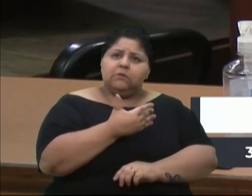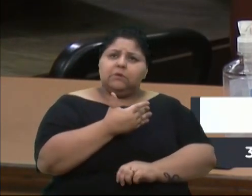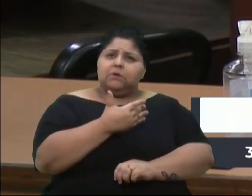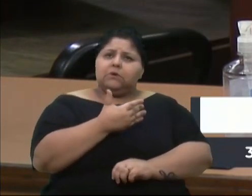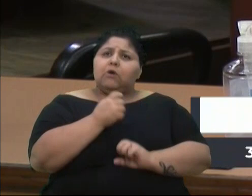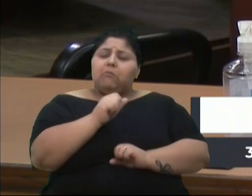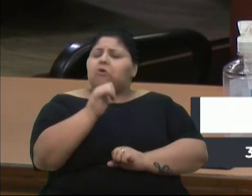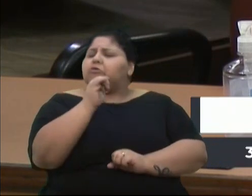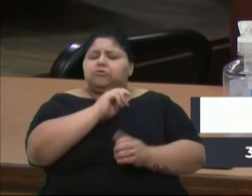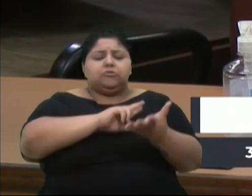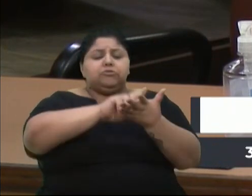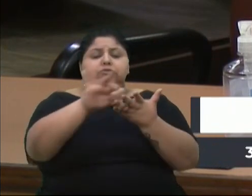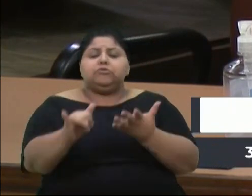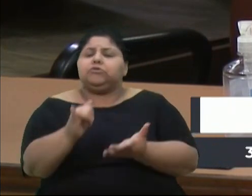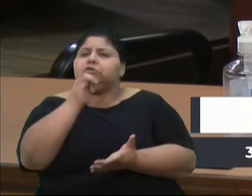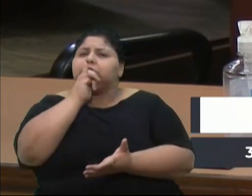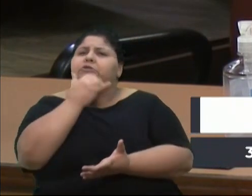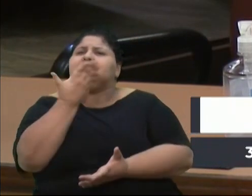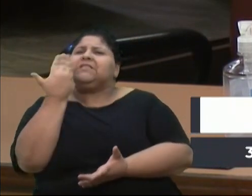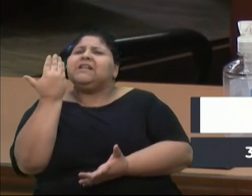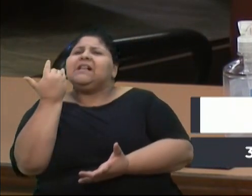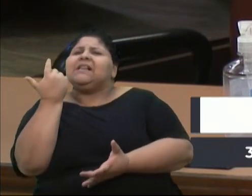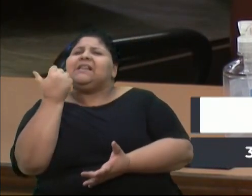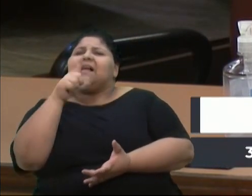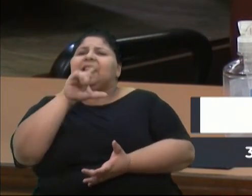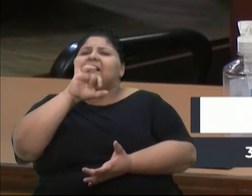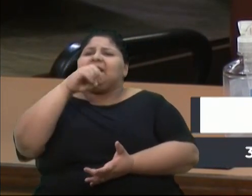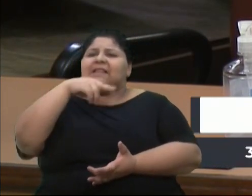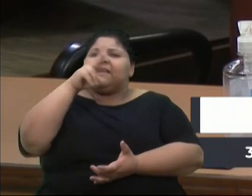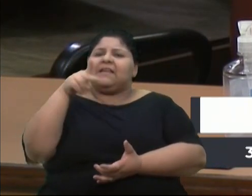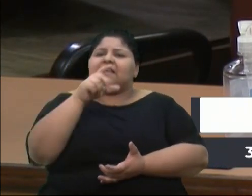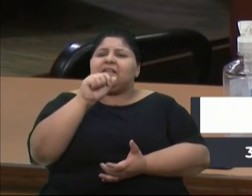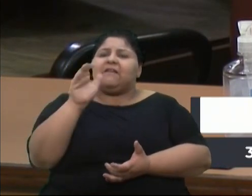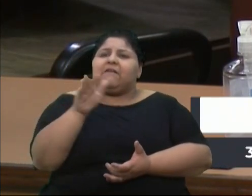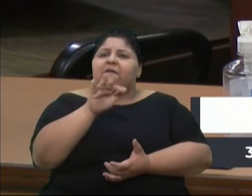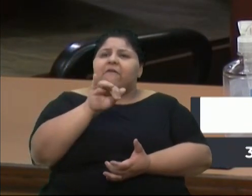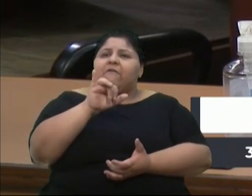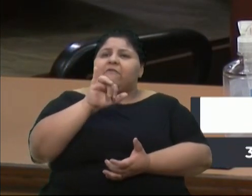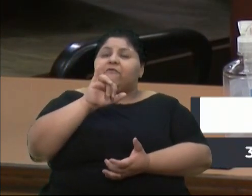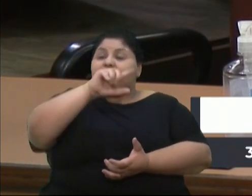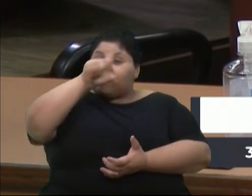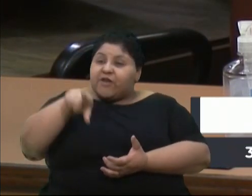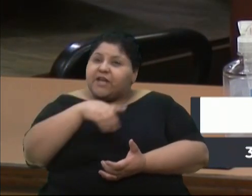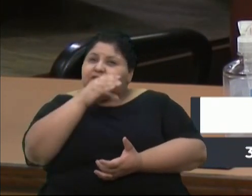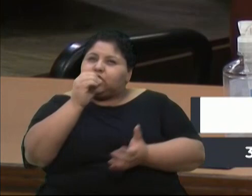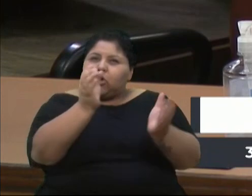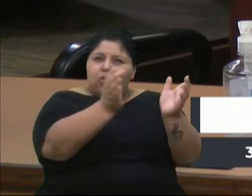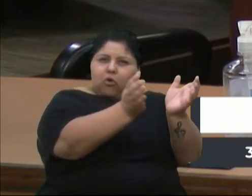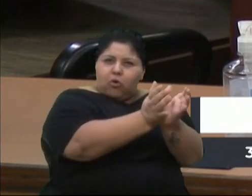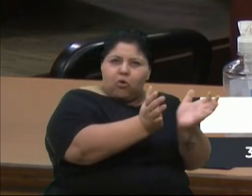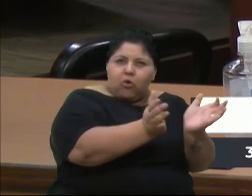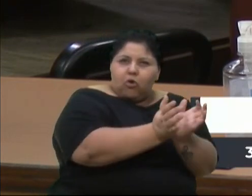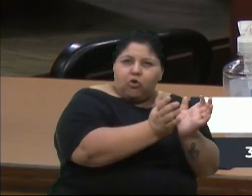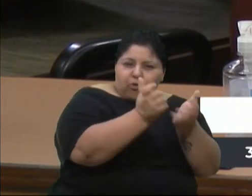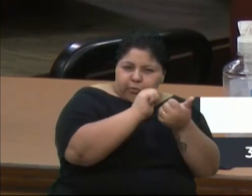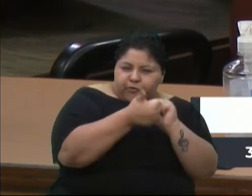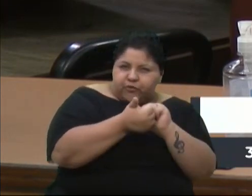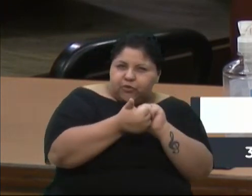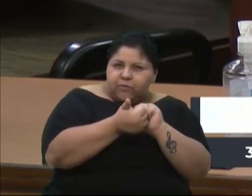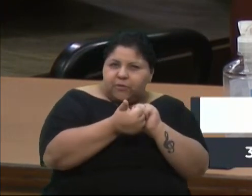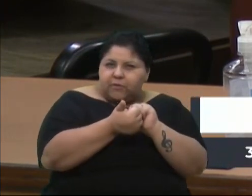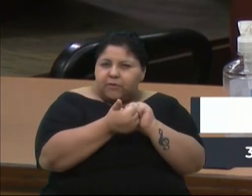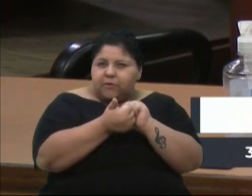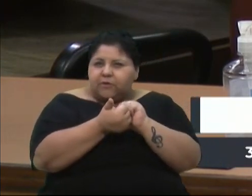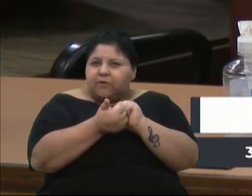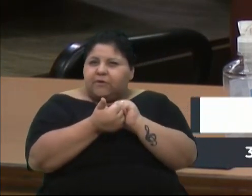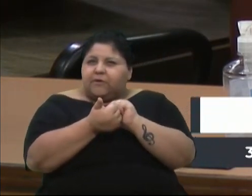vários exemplos. Lá na linha Feijó, vereador Lucas, o grupo de futebol me procurou no governo Cassina, estava